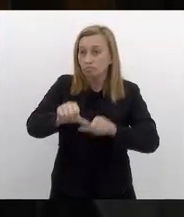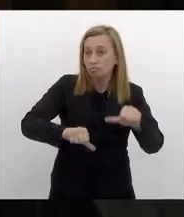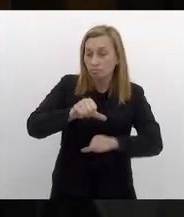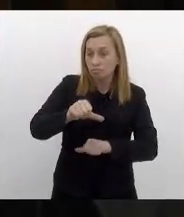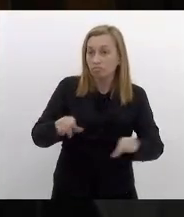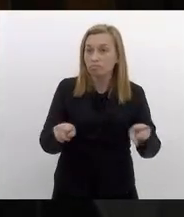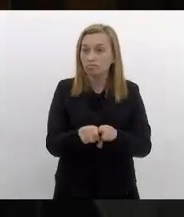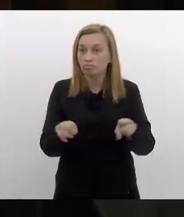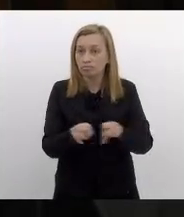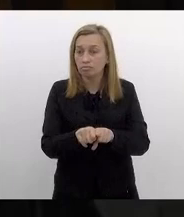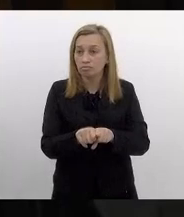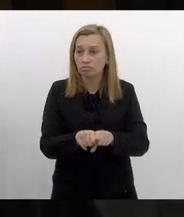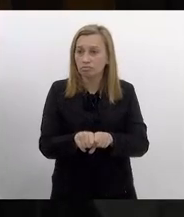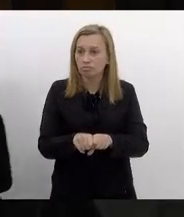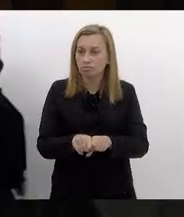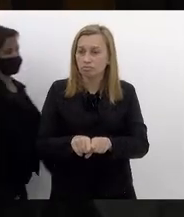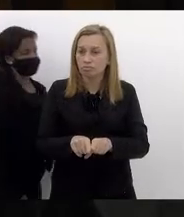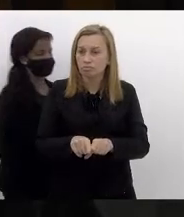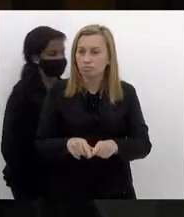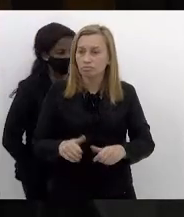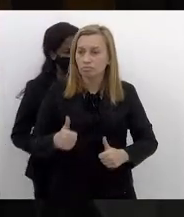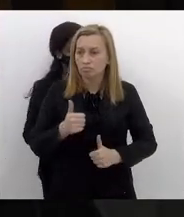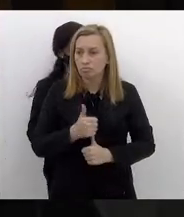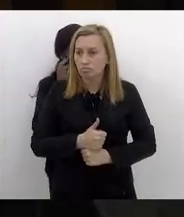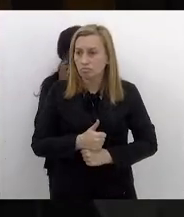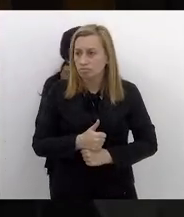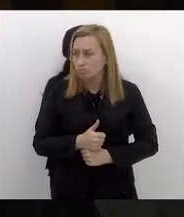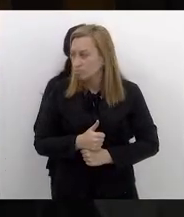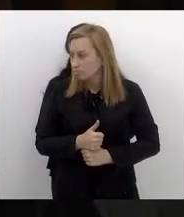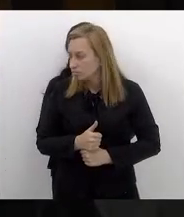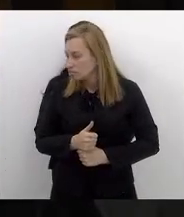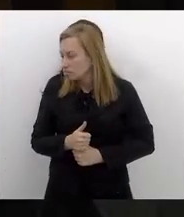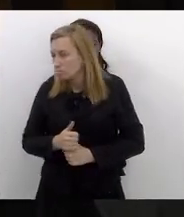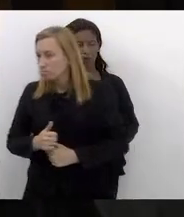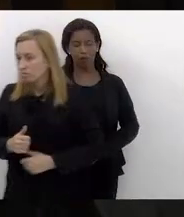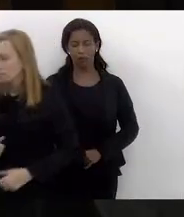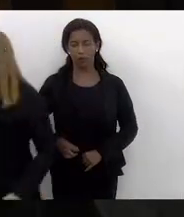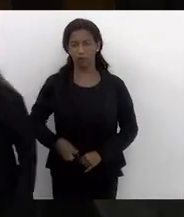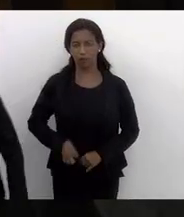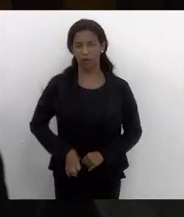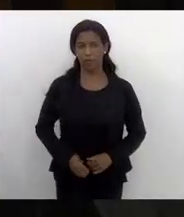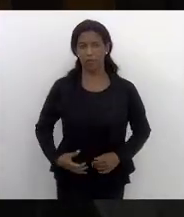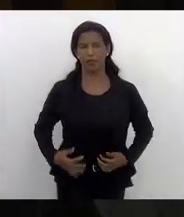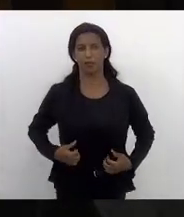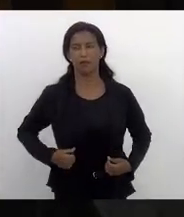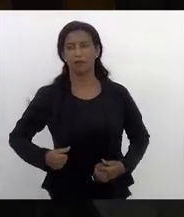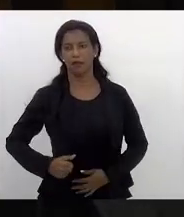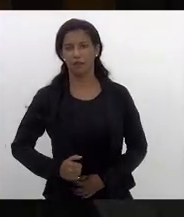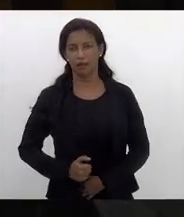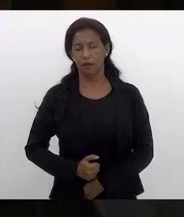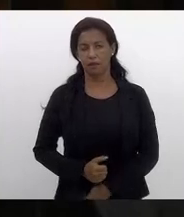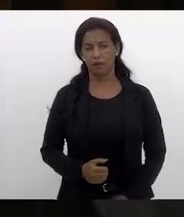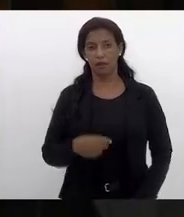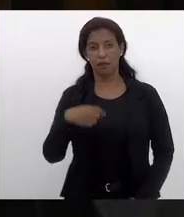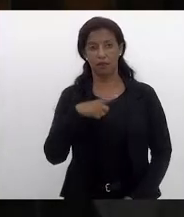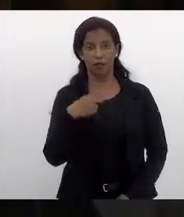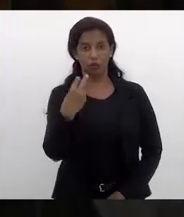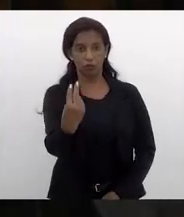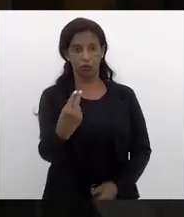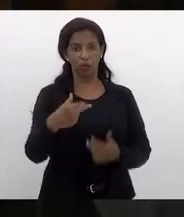à da União. Isso já aconteceu aqui na legislatura passada, não com meu voto. Já está cumprido. Agora tem duas